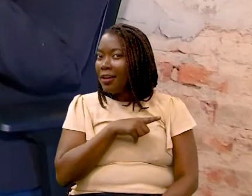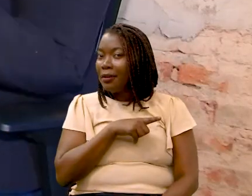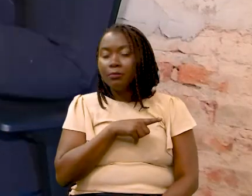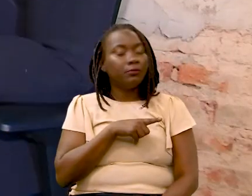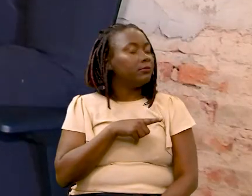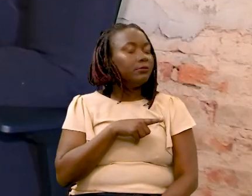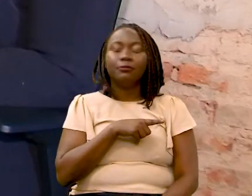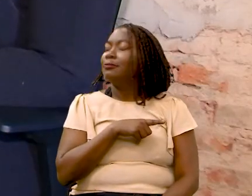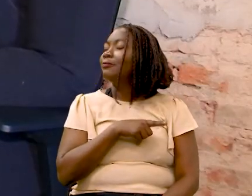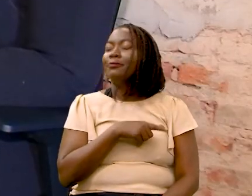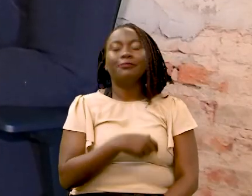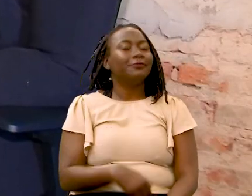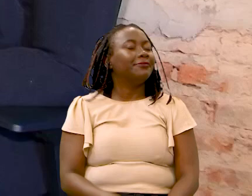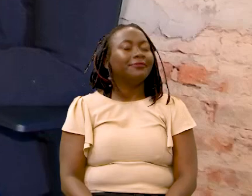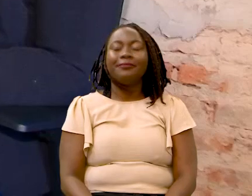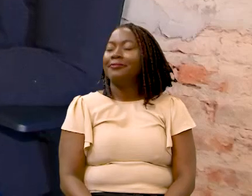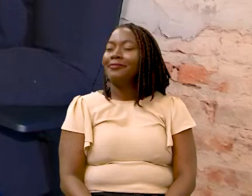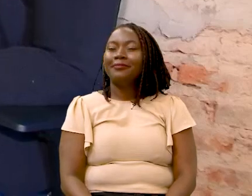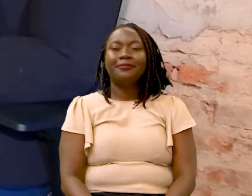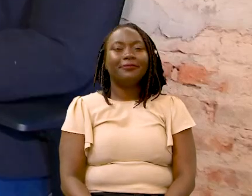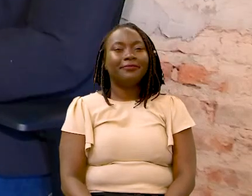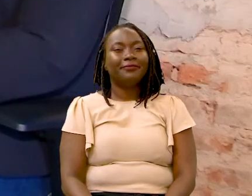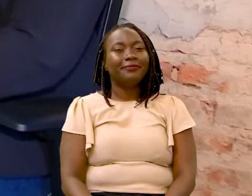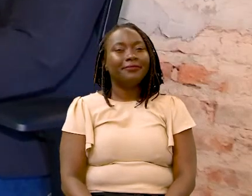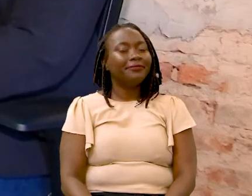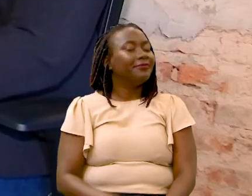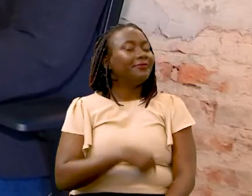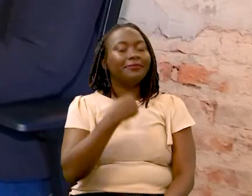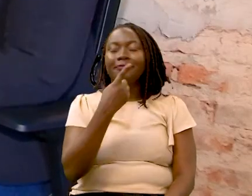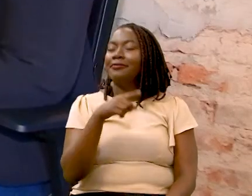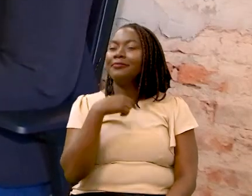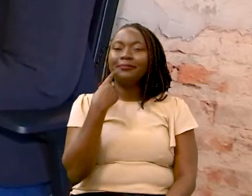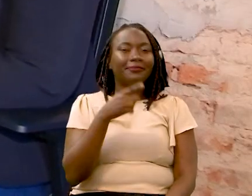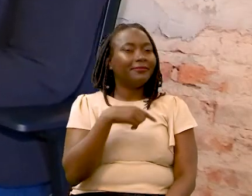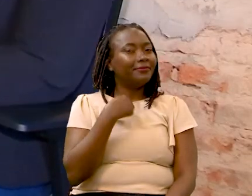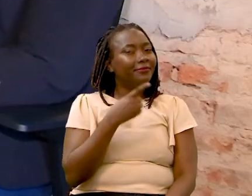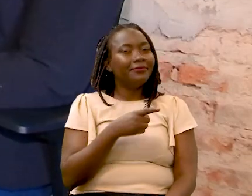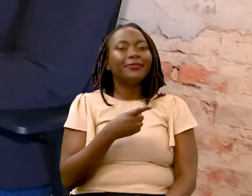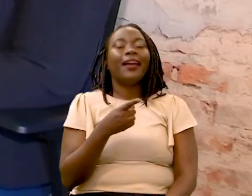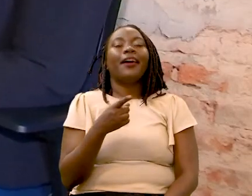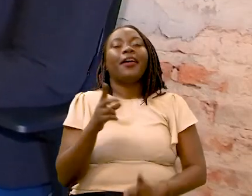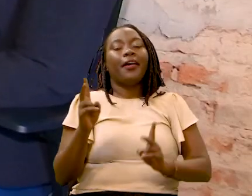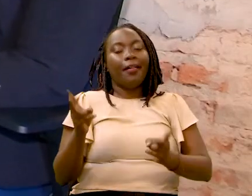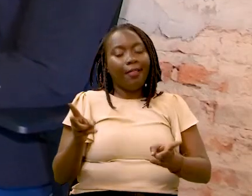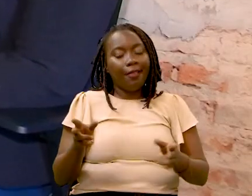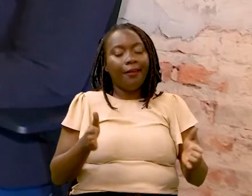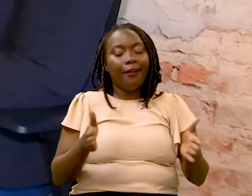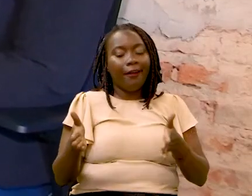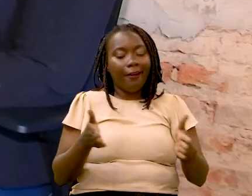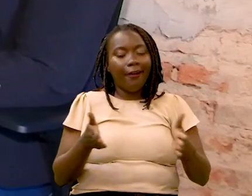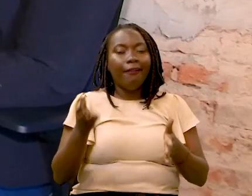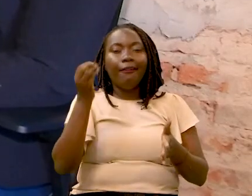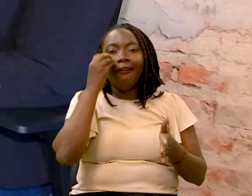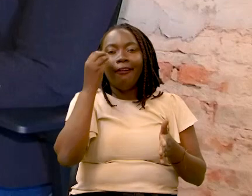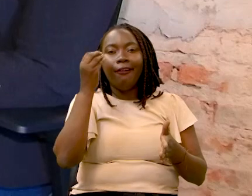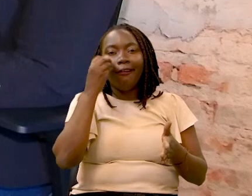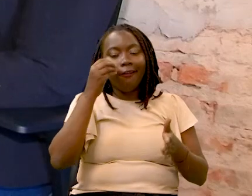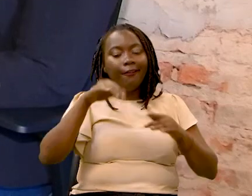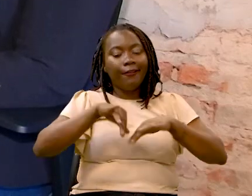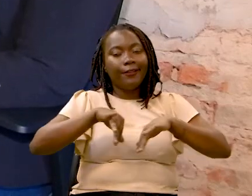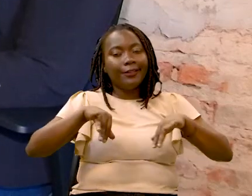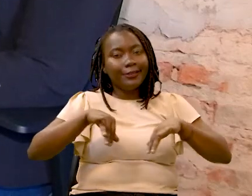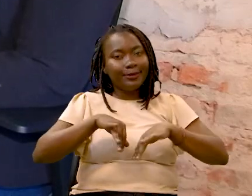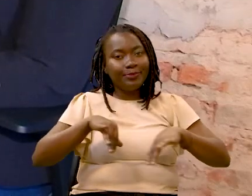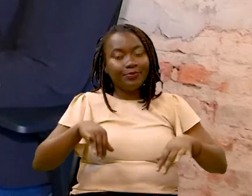consegue fazer isso tranquilamente? Não. Não. Eu não consigo. Eu estou nessa fase de